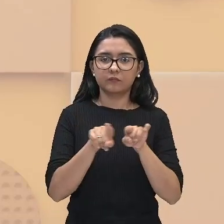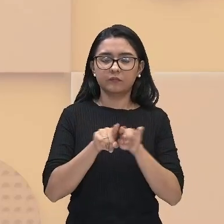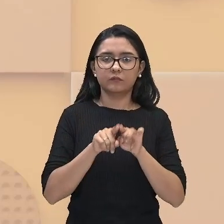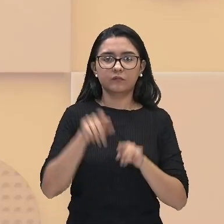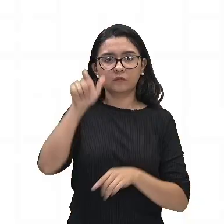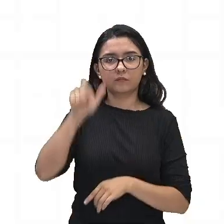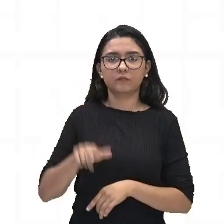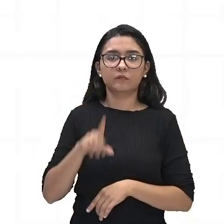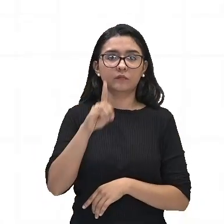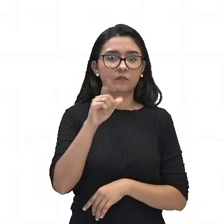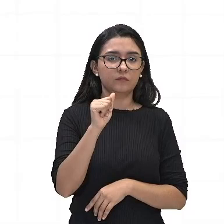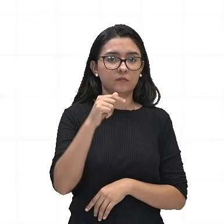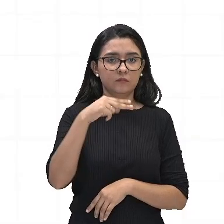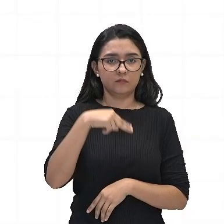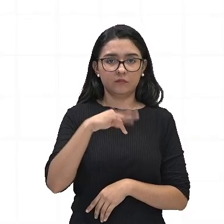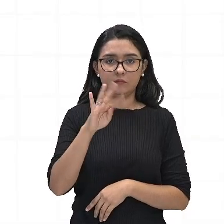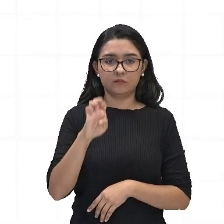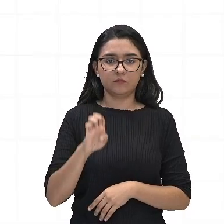Dante Alighieri.